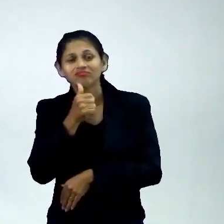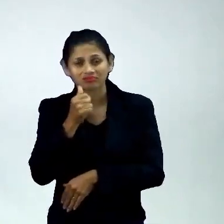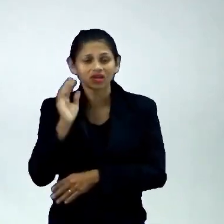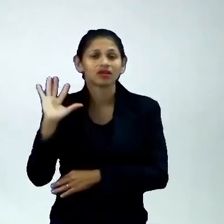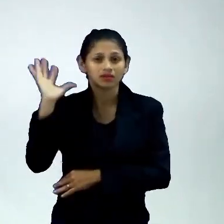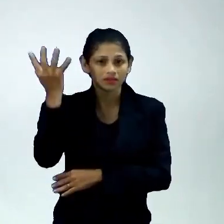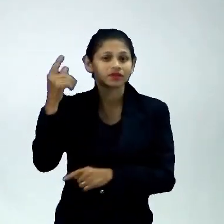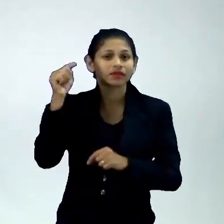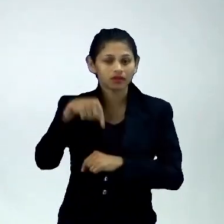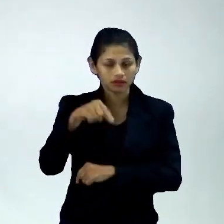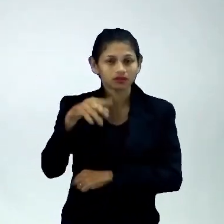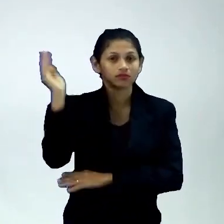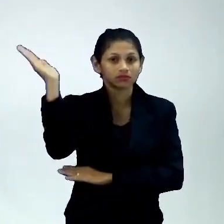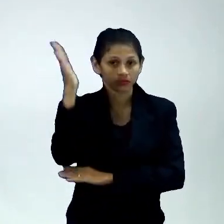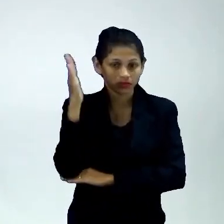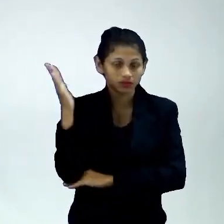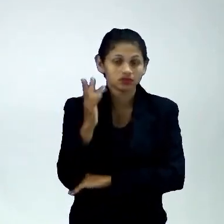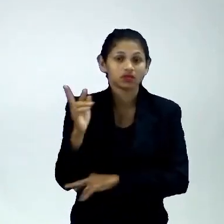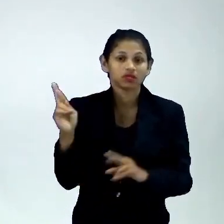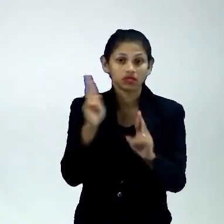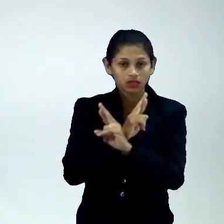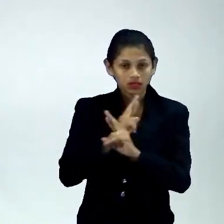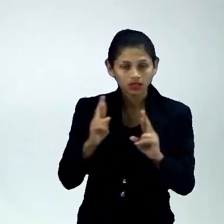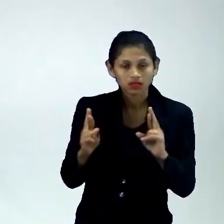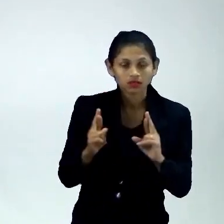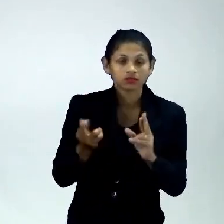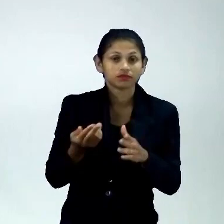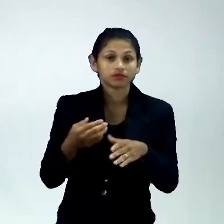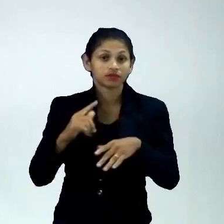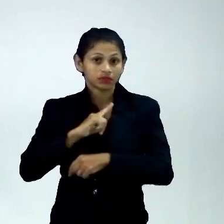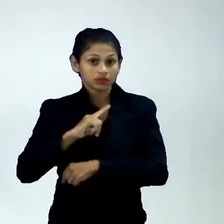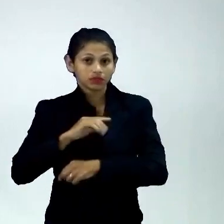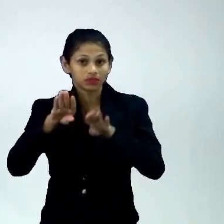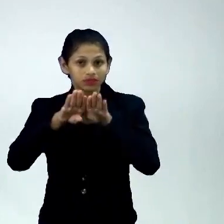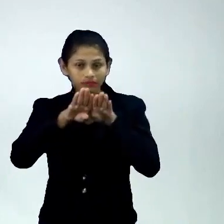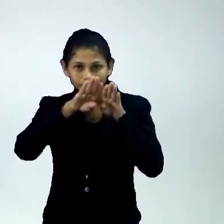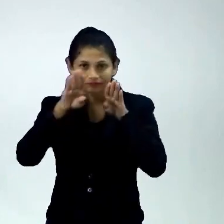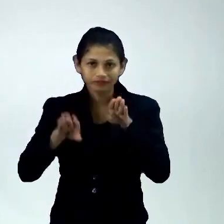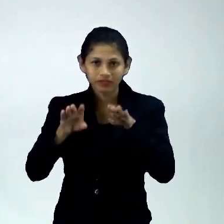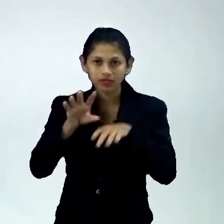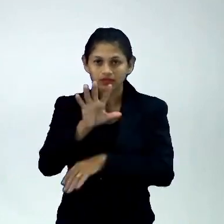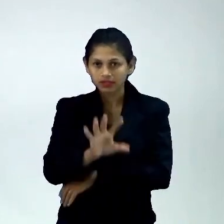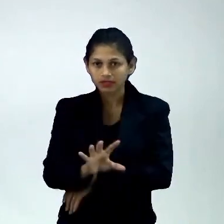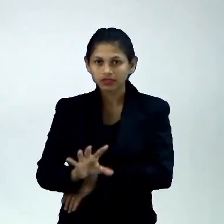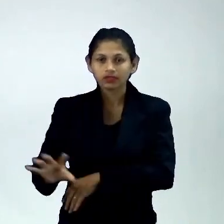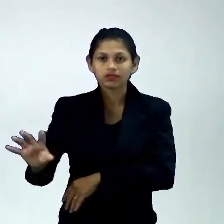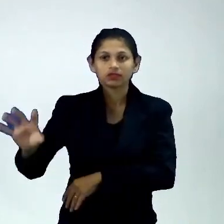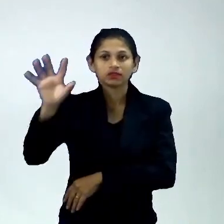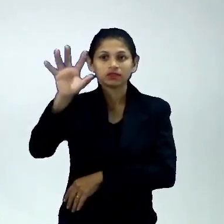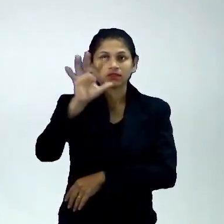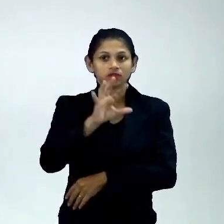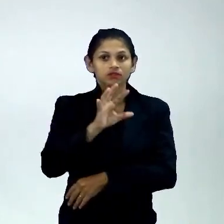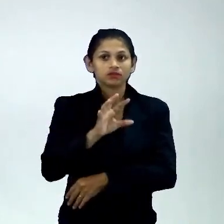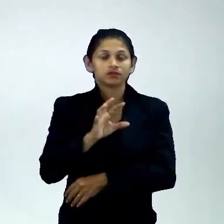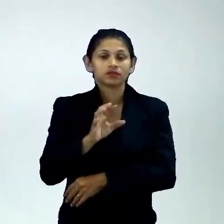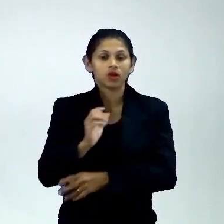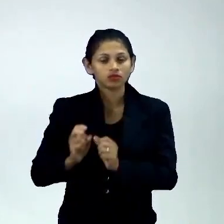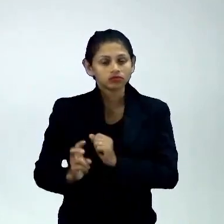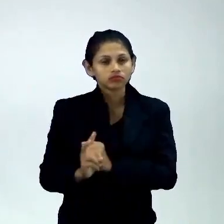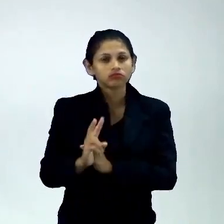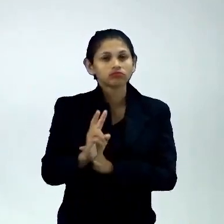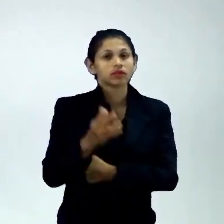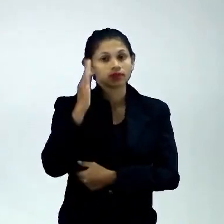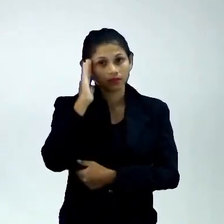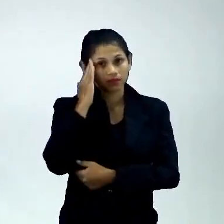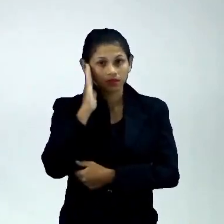acontecer aqui e associado a isso a gente tem aí as desigualdades regionais. Mas ao longo da aula a gente vai compreender melhor como que